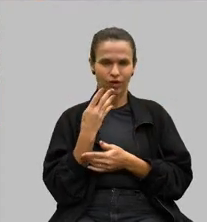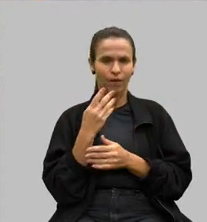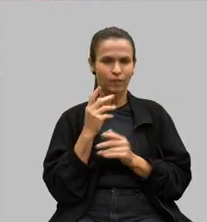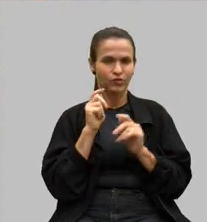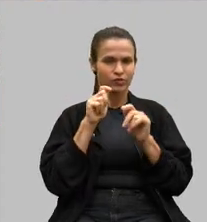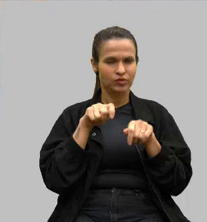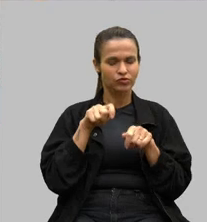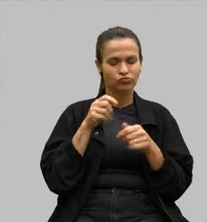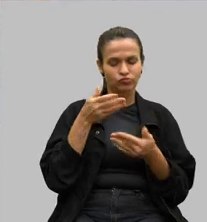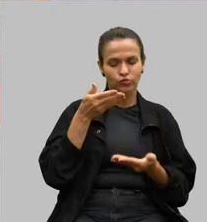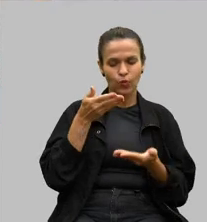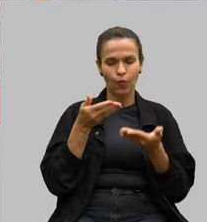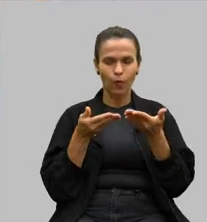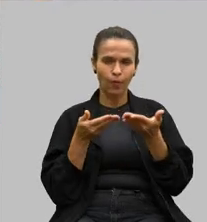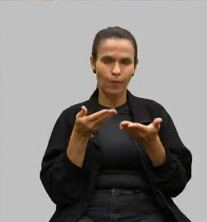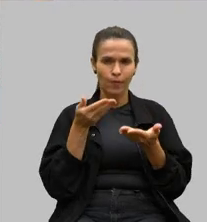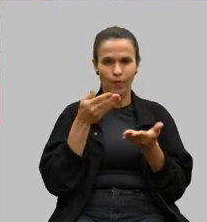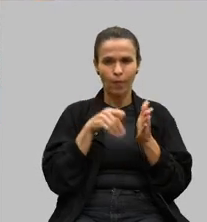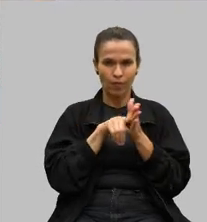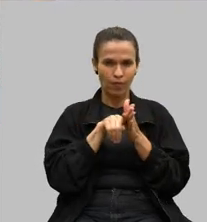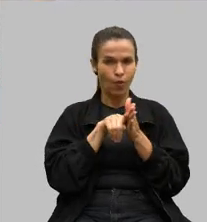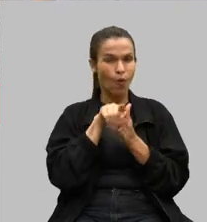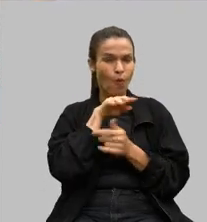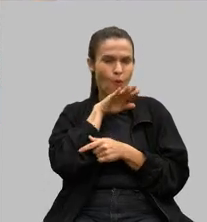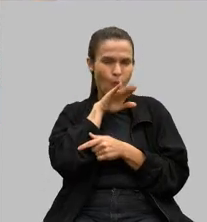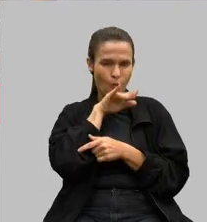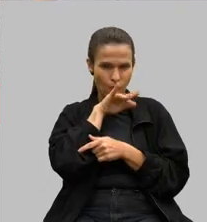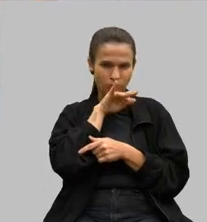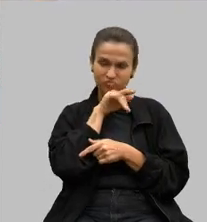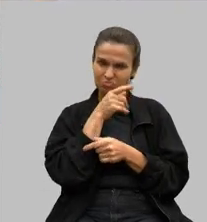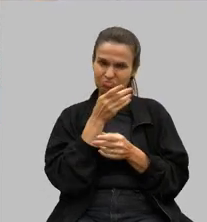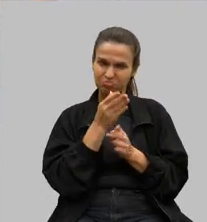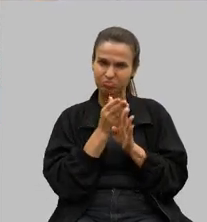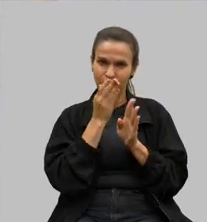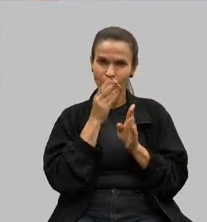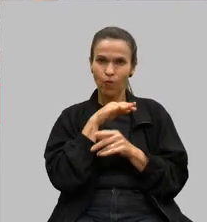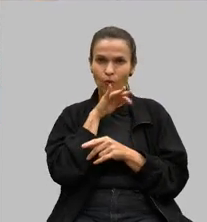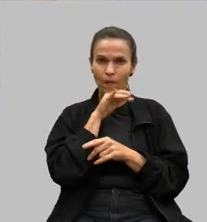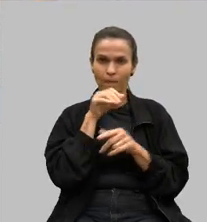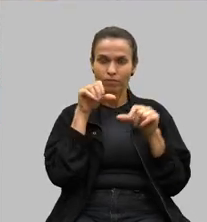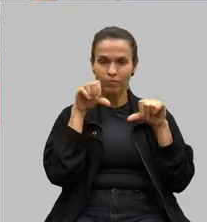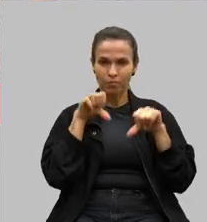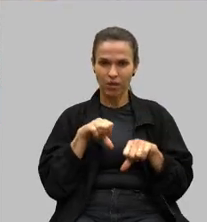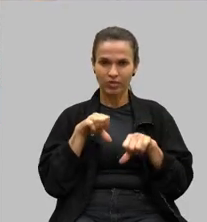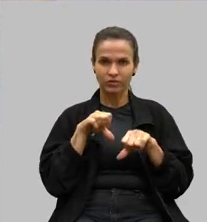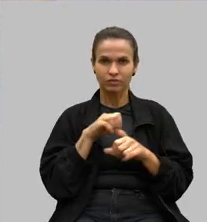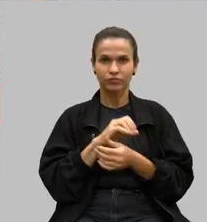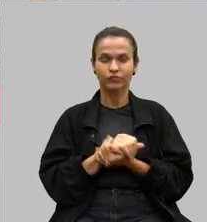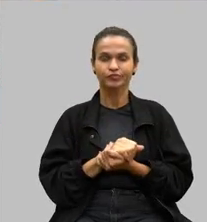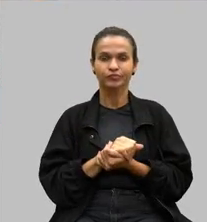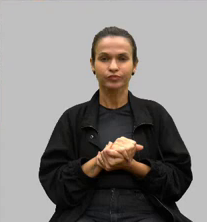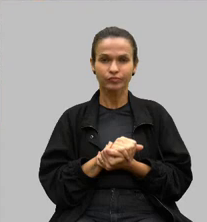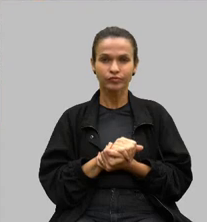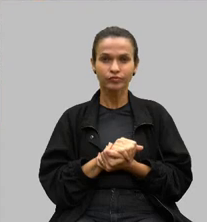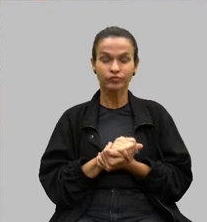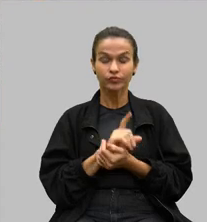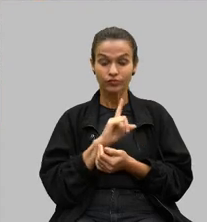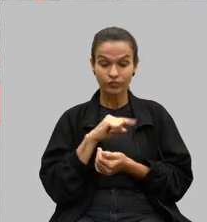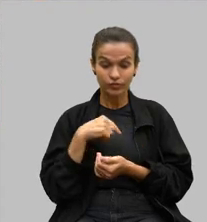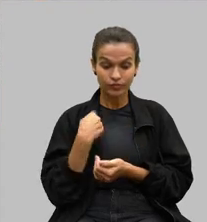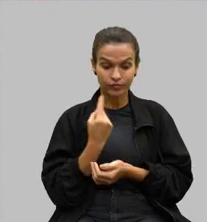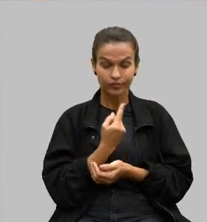um balanço ruim né péssimo eh de como que